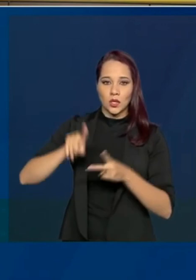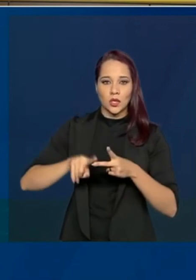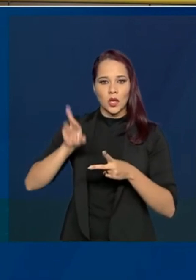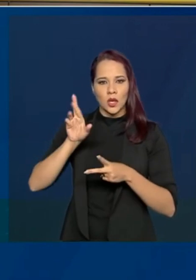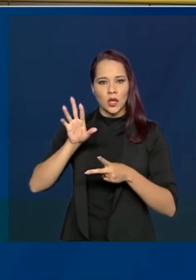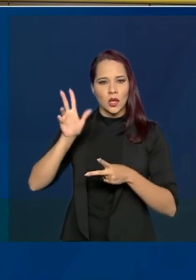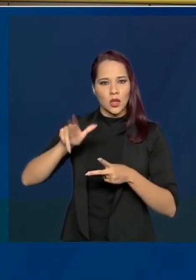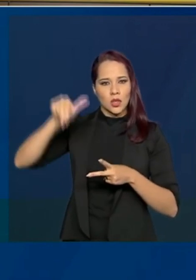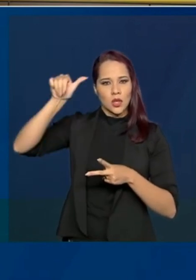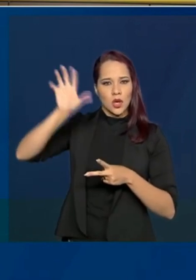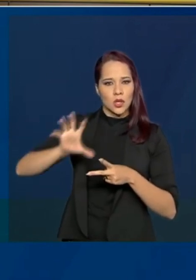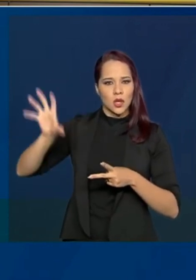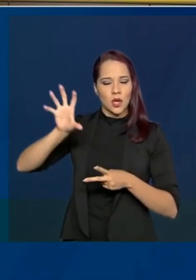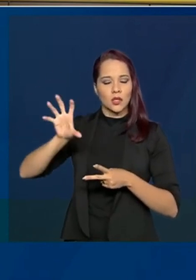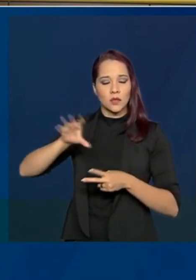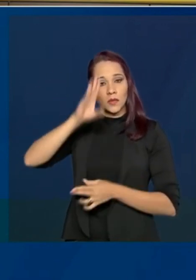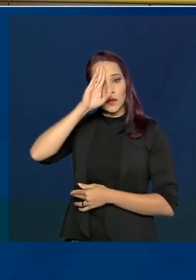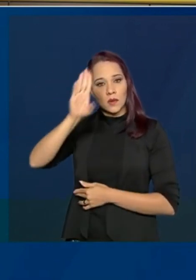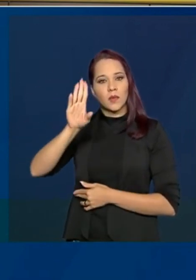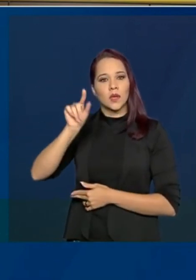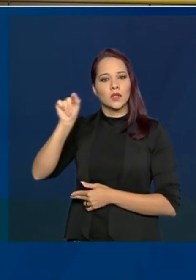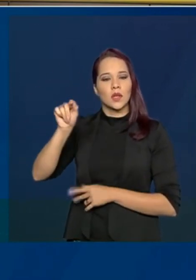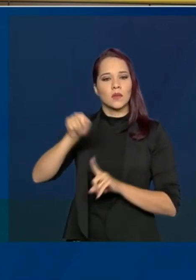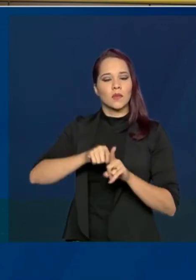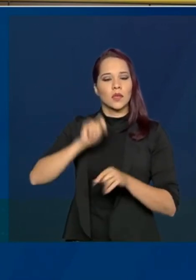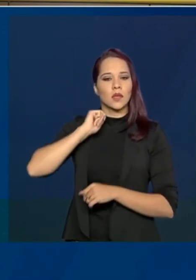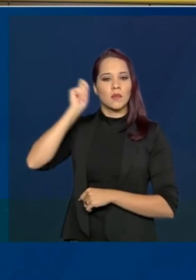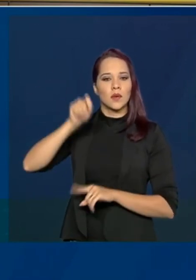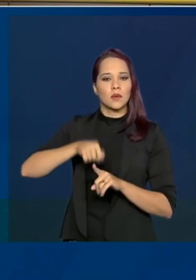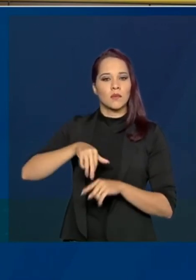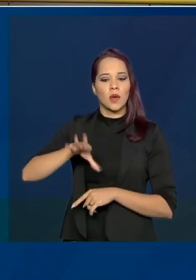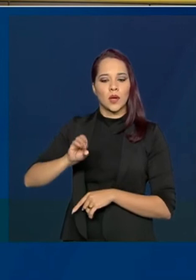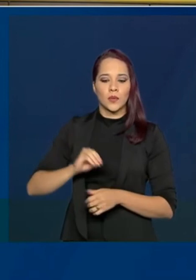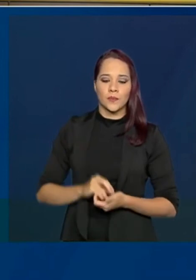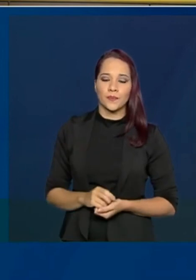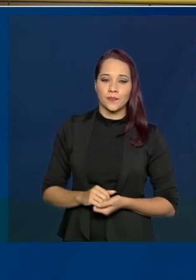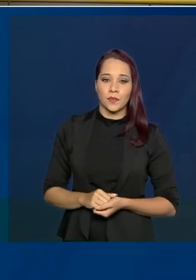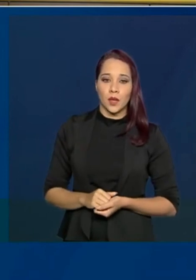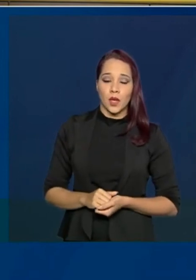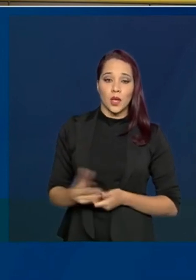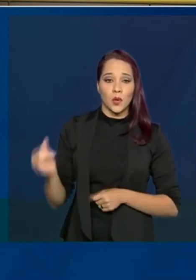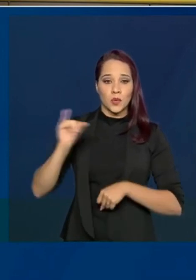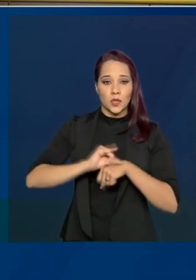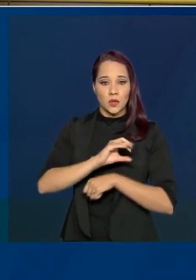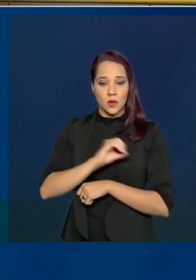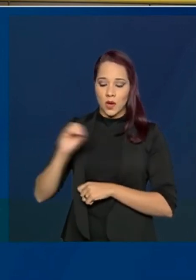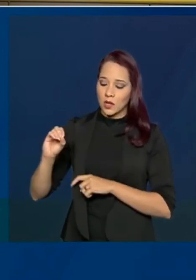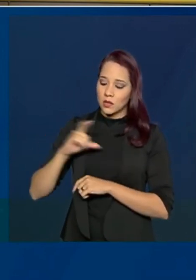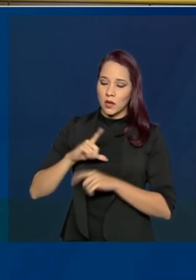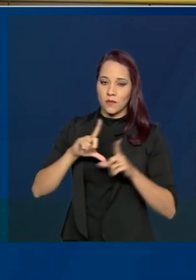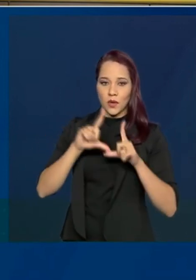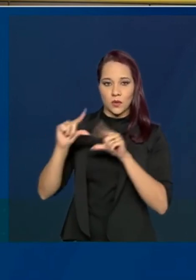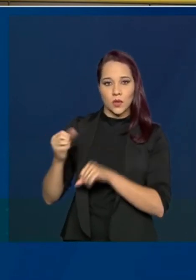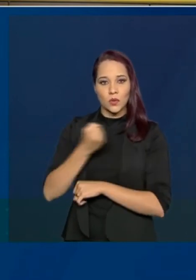regiões Nordeste, principalmente entre os meses de abril e maio. E a região Centro-Oeste, uma redução no número